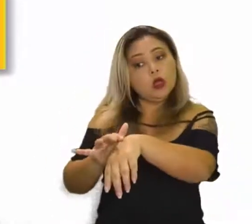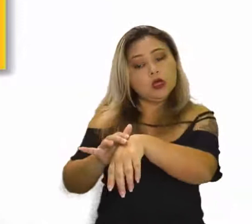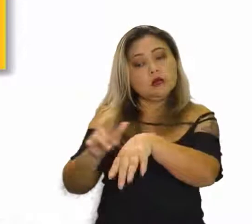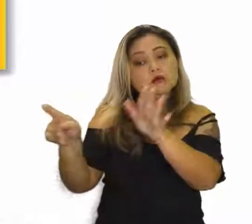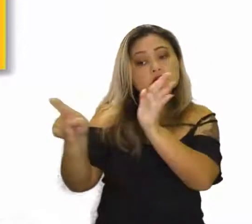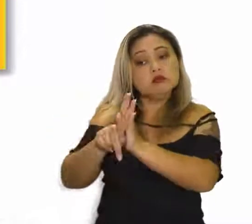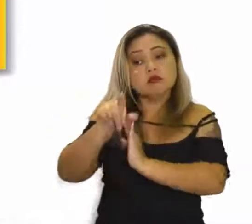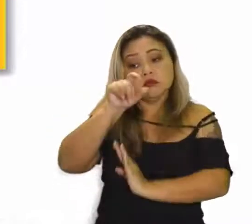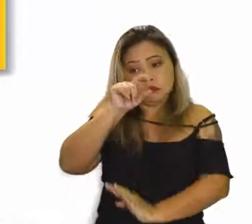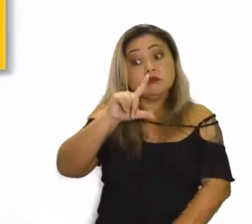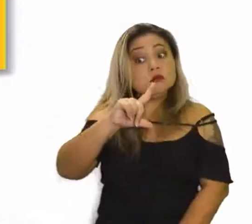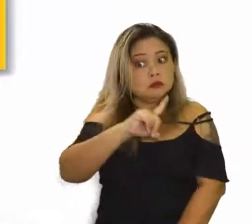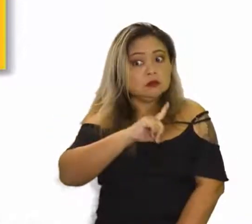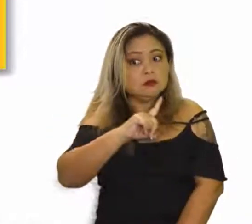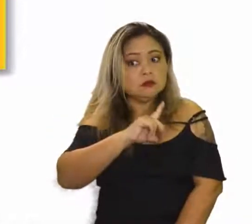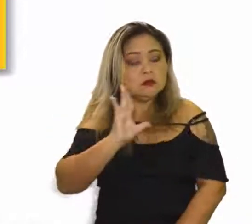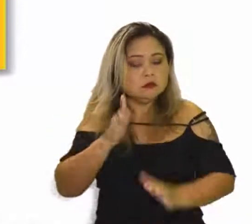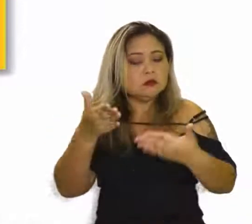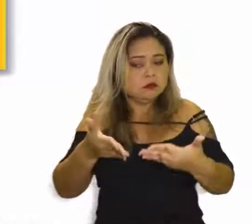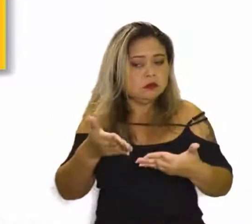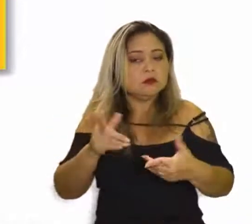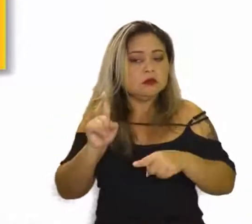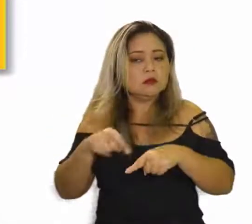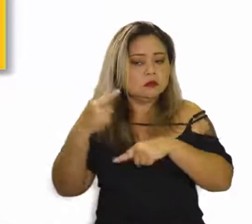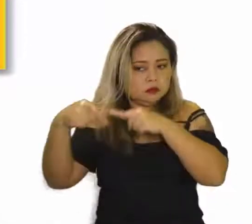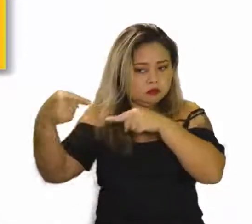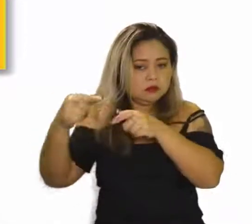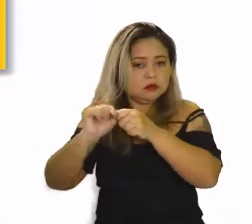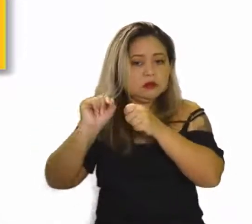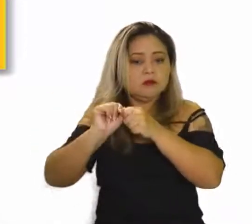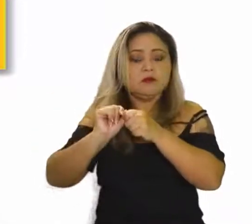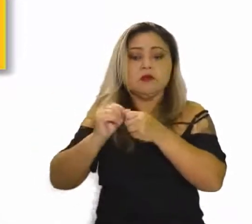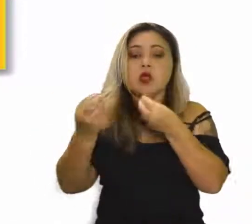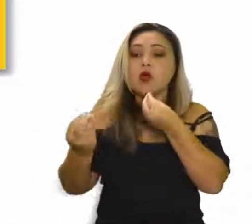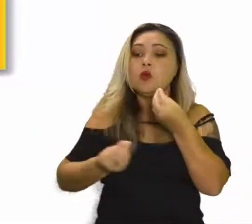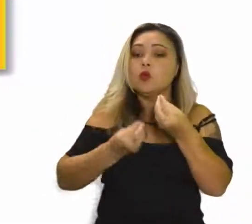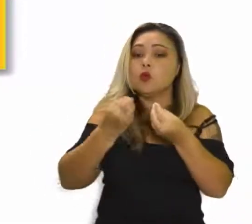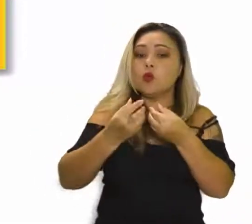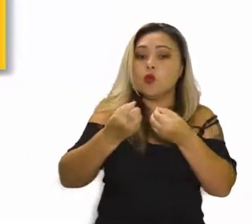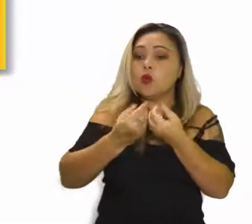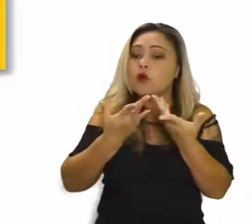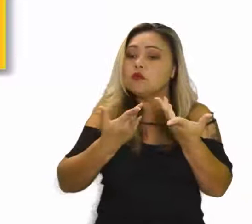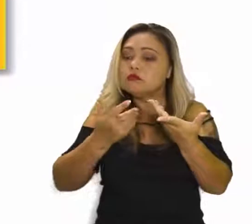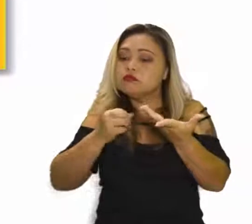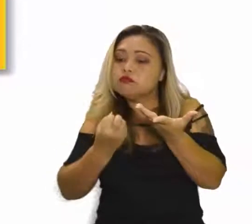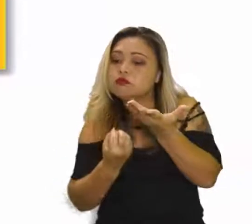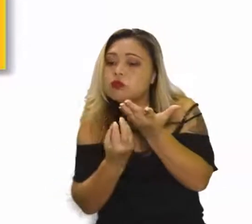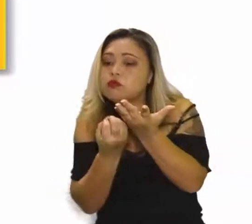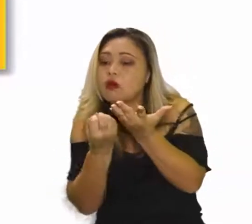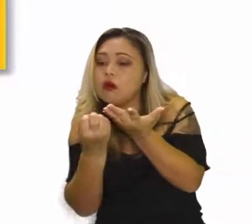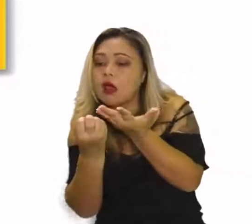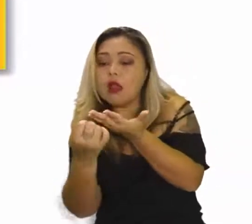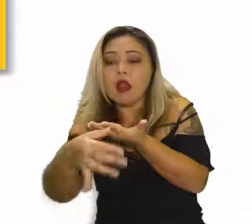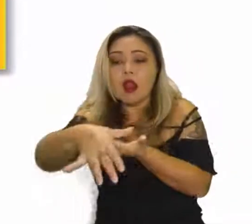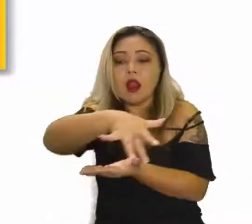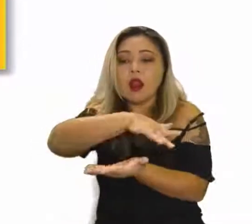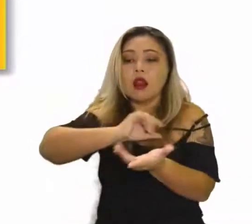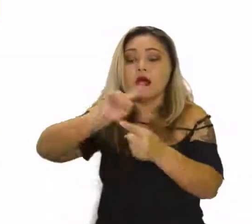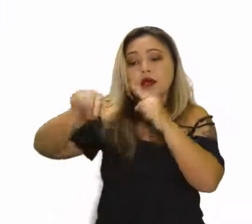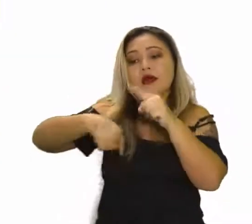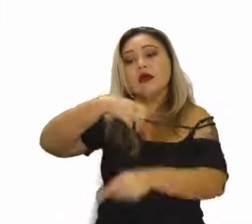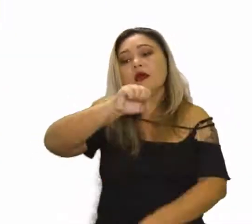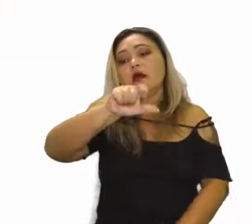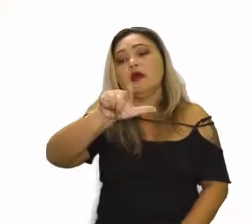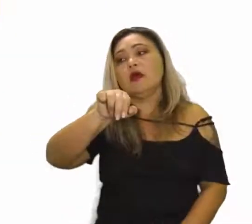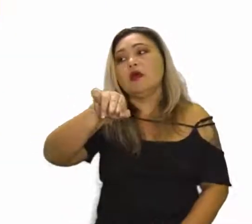tá? Porque vai ter aula específica e manejo de produção. Aí, no próximo slide, entra a Solene.